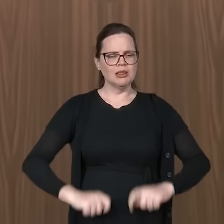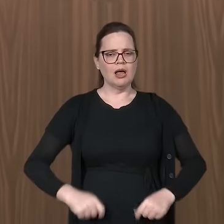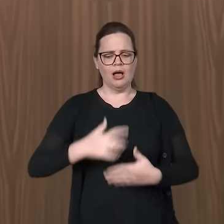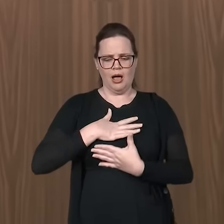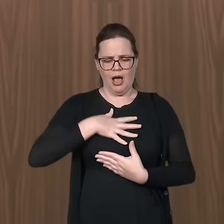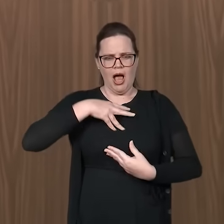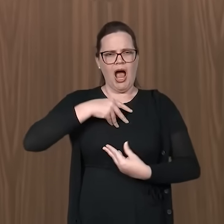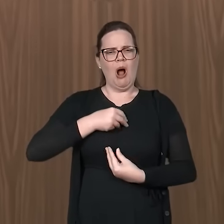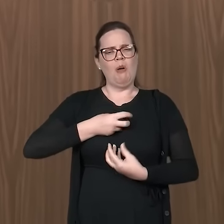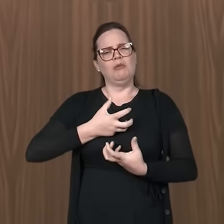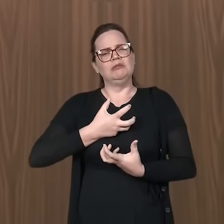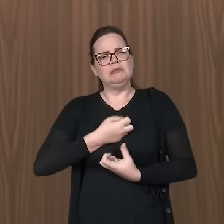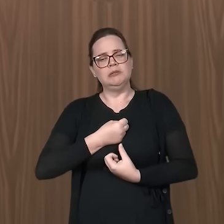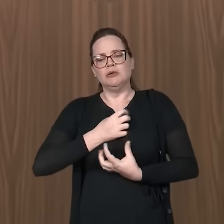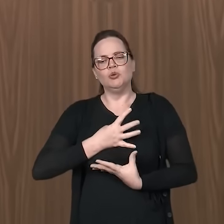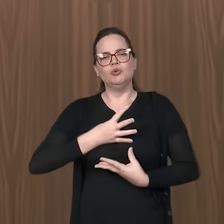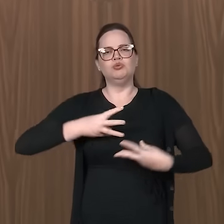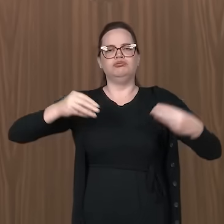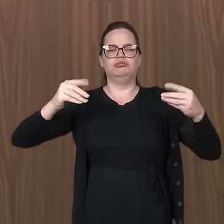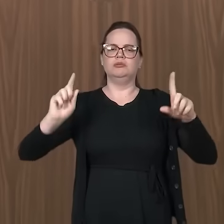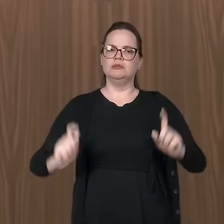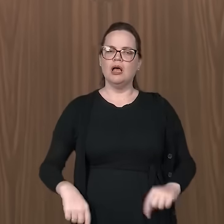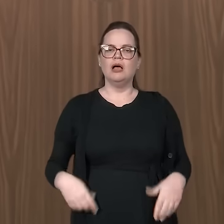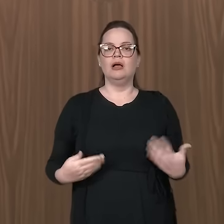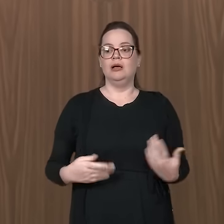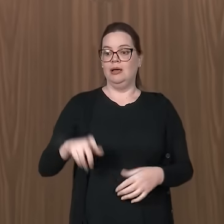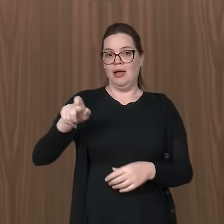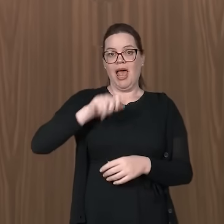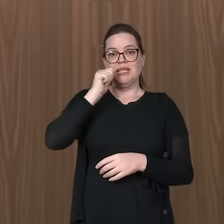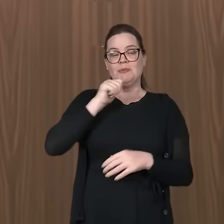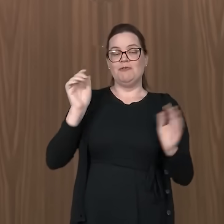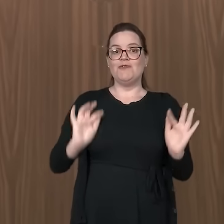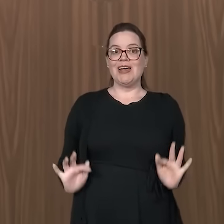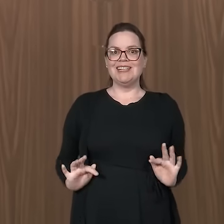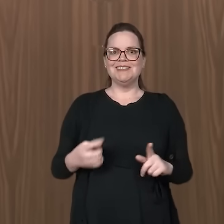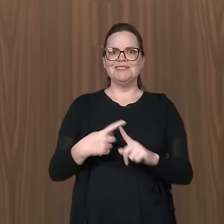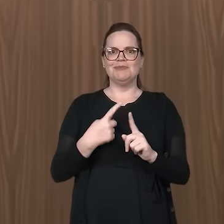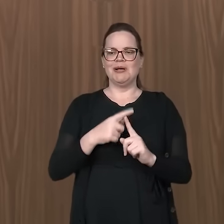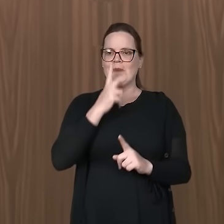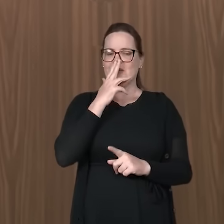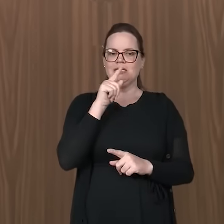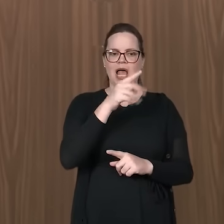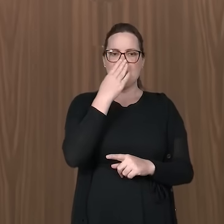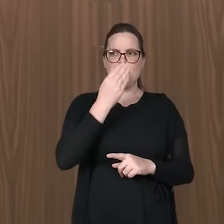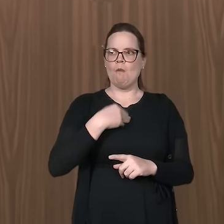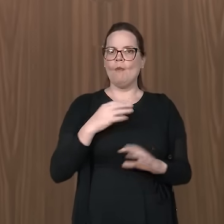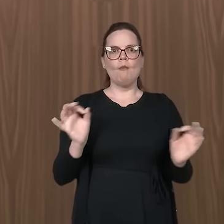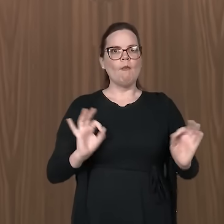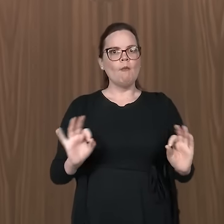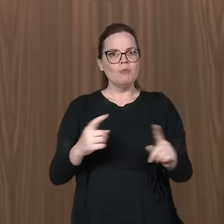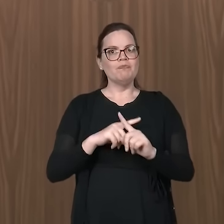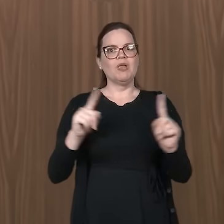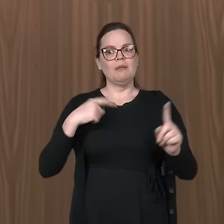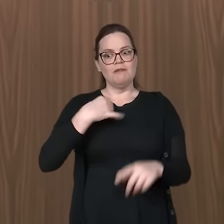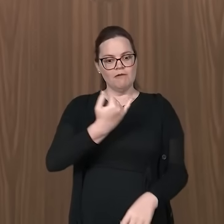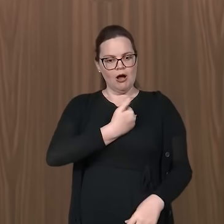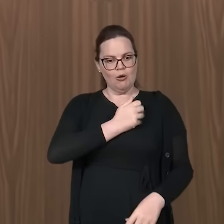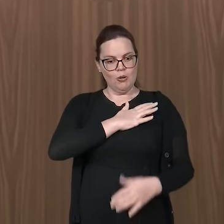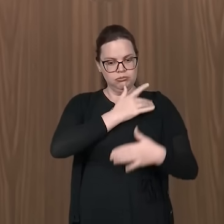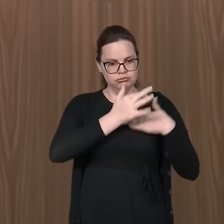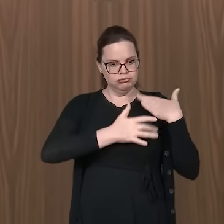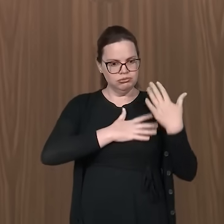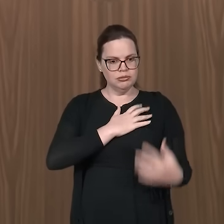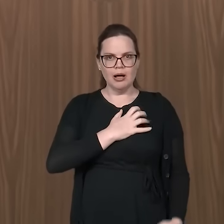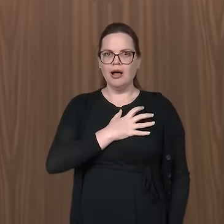Ele cura as enfermidades da alma. E essa mulher ficou tão feliz porque ela não foi rejeitada, mas porque o Senhor falou ao